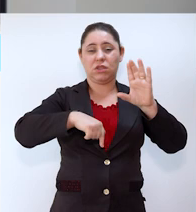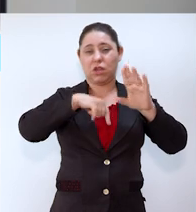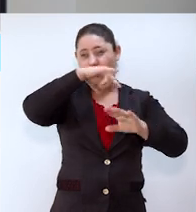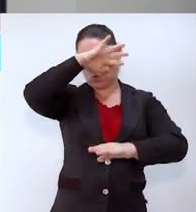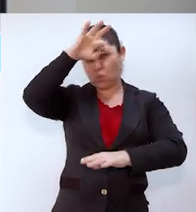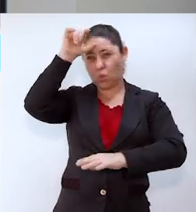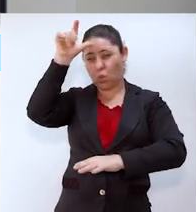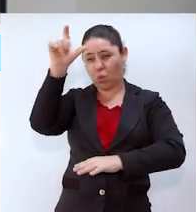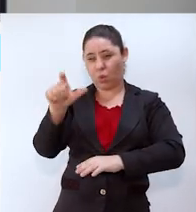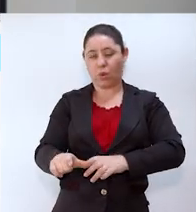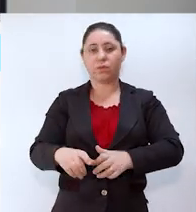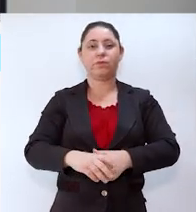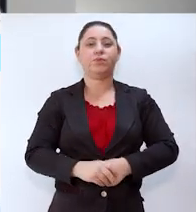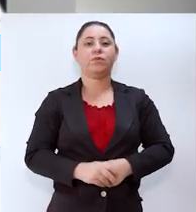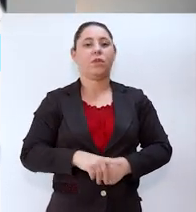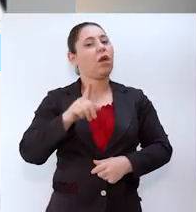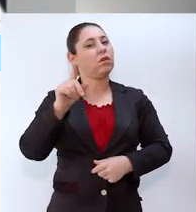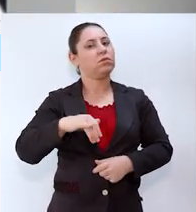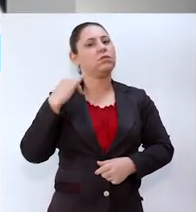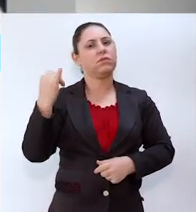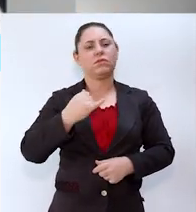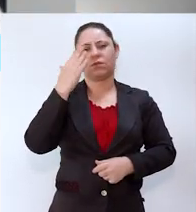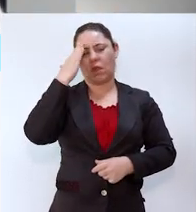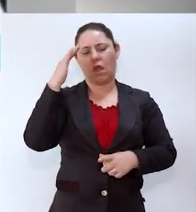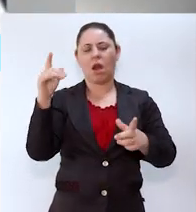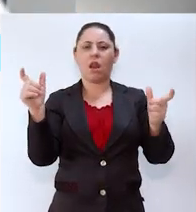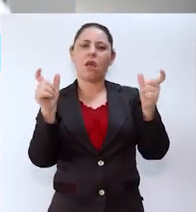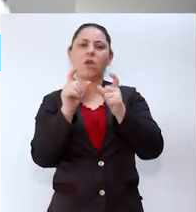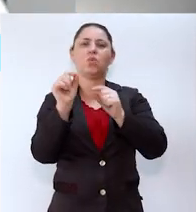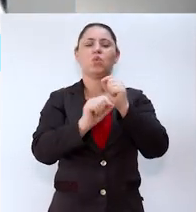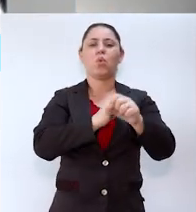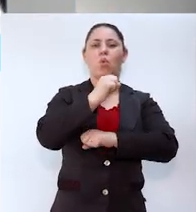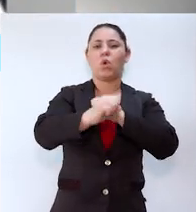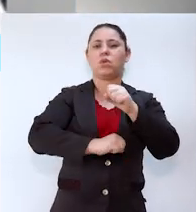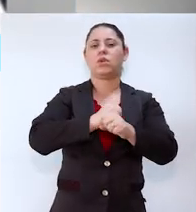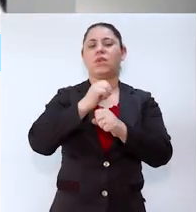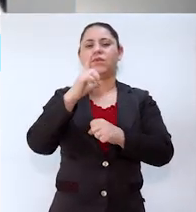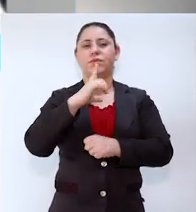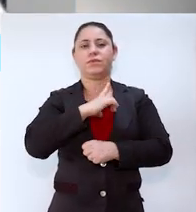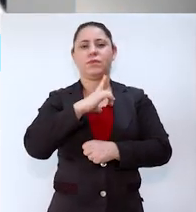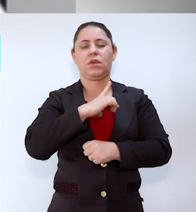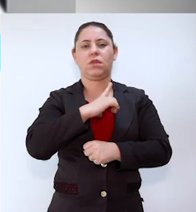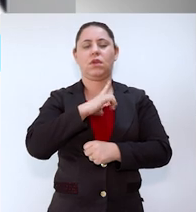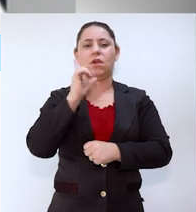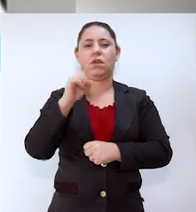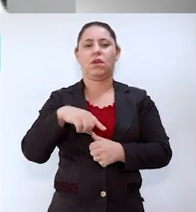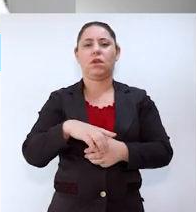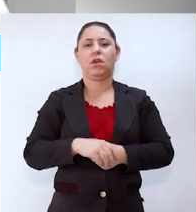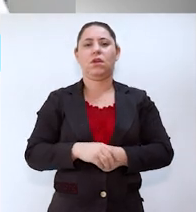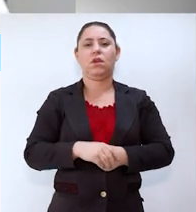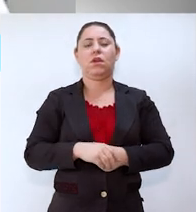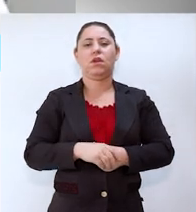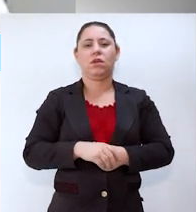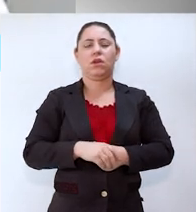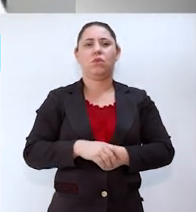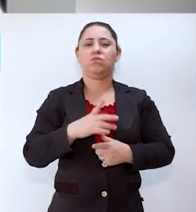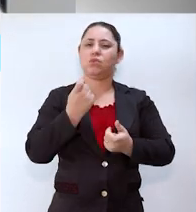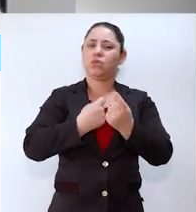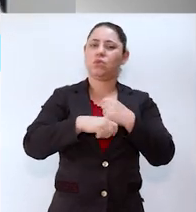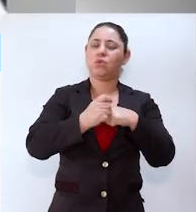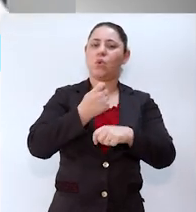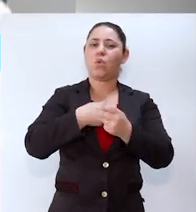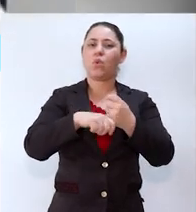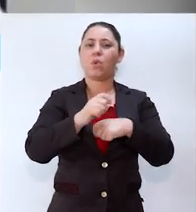de todos os sumatogrossenses. É importante salientar que o ano que vem nós teremos uma